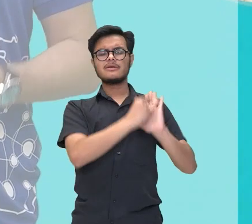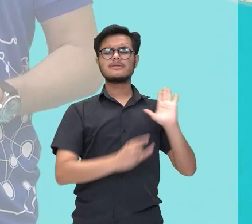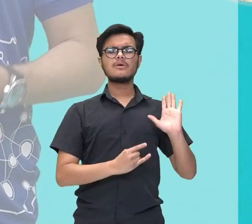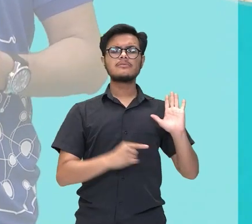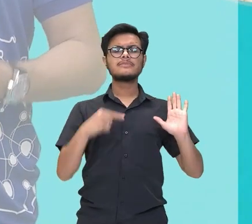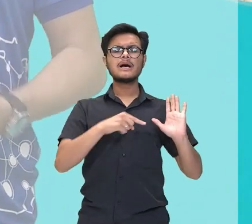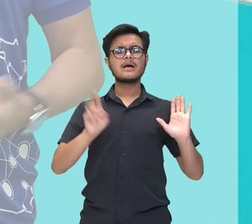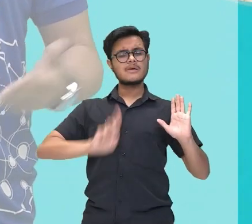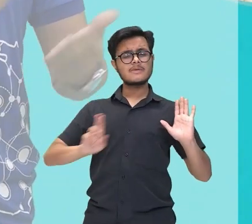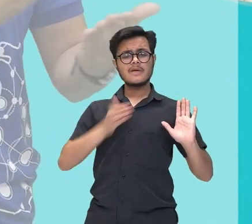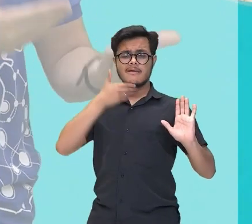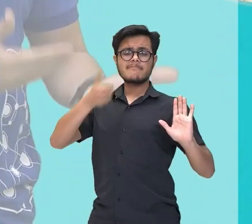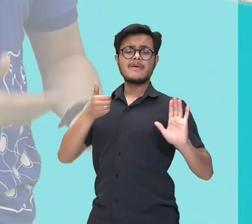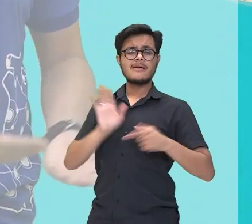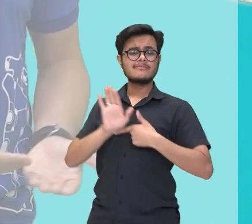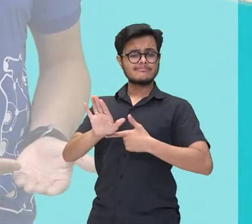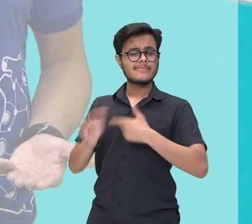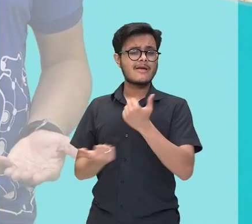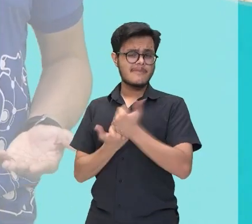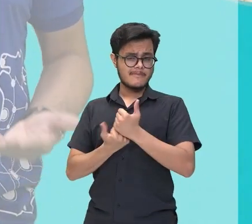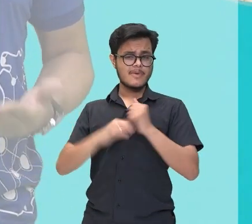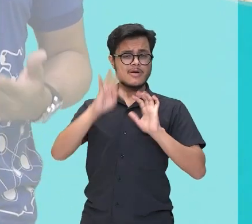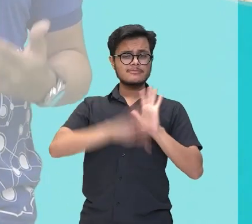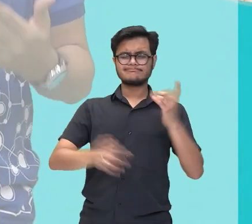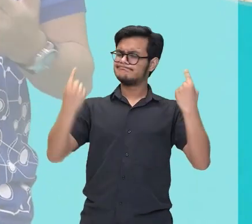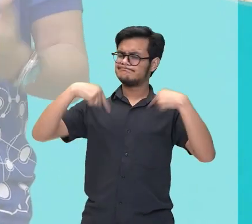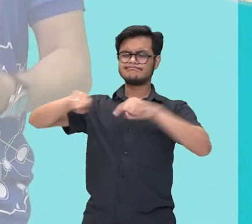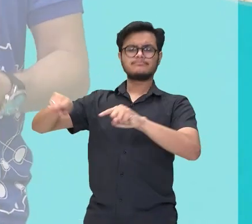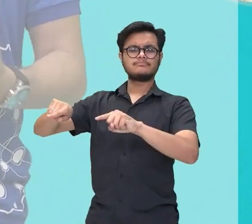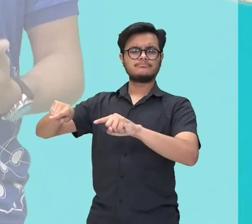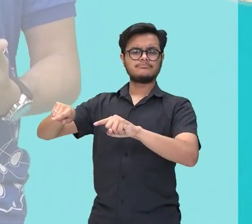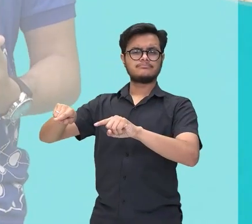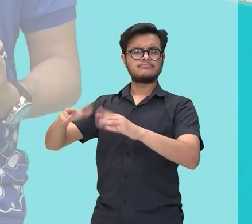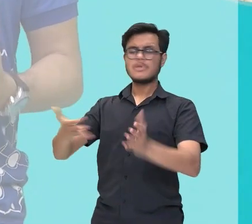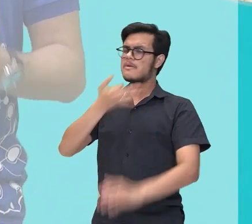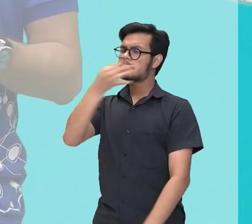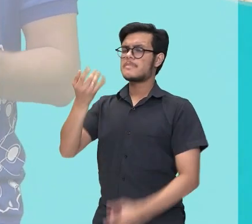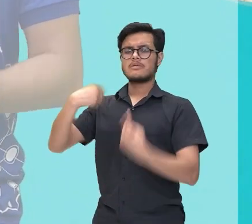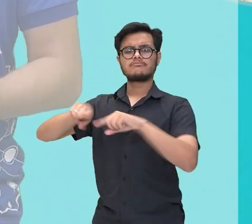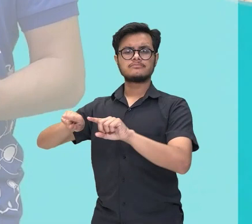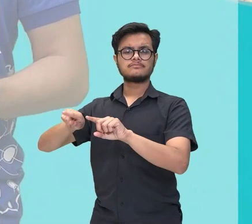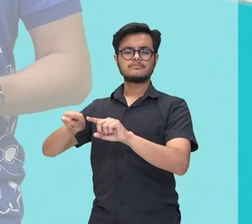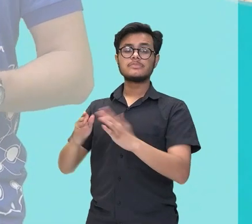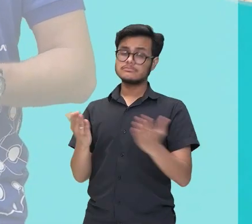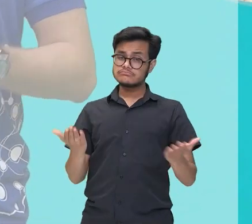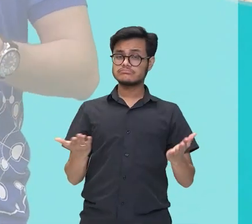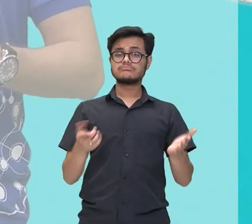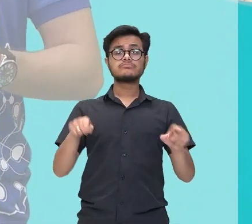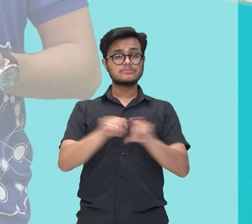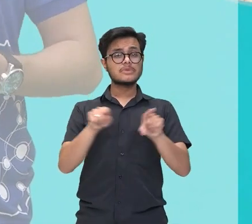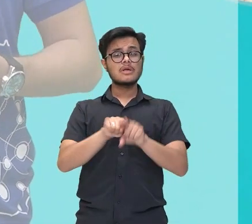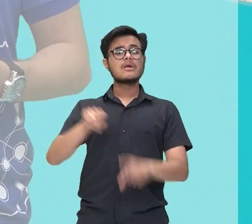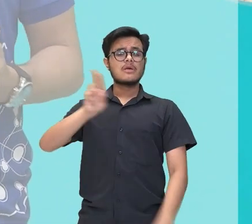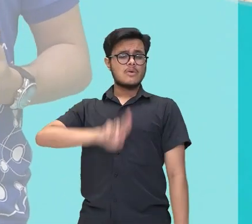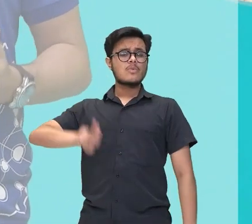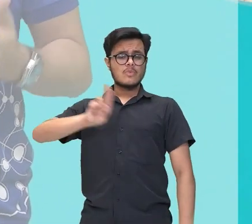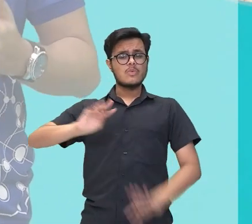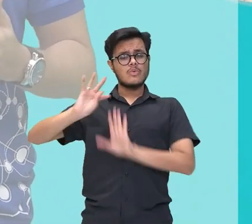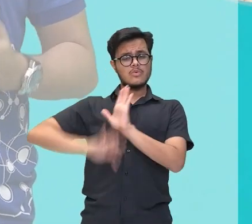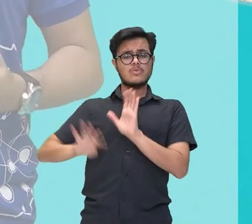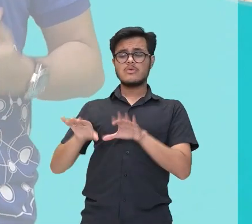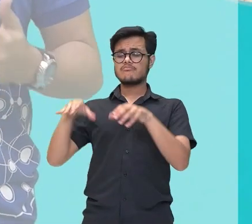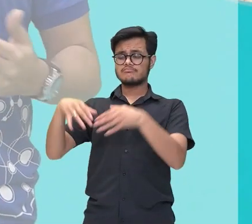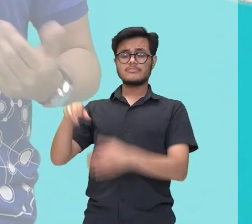que ajudem vocês nesses textos reivindicatórios que, consequentemente, o Grêmio Estudantil pode utilizá-lo,